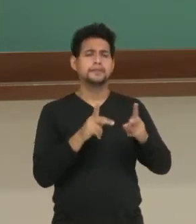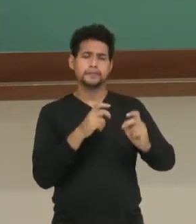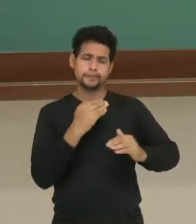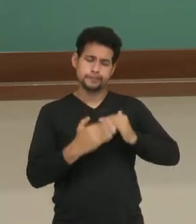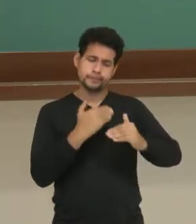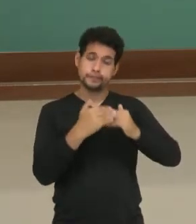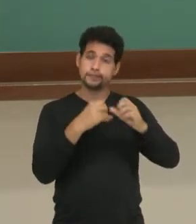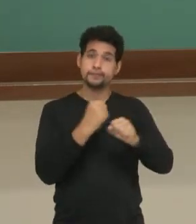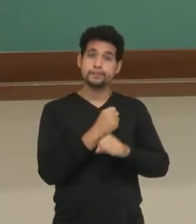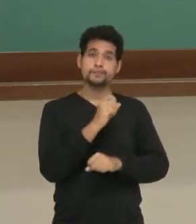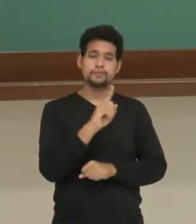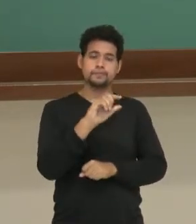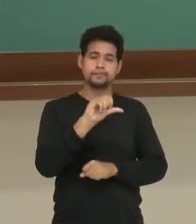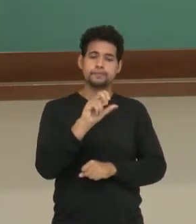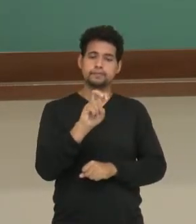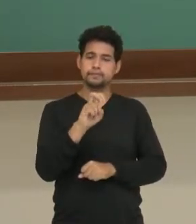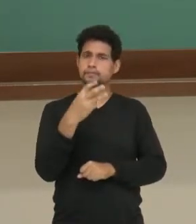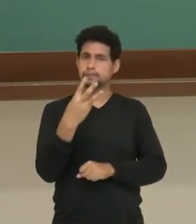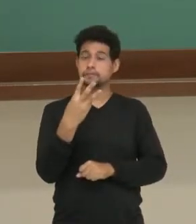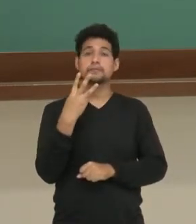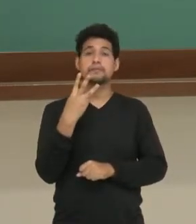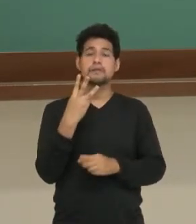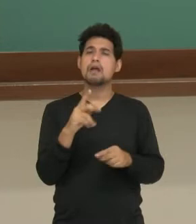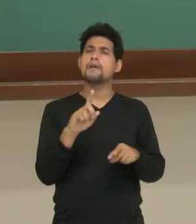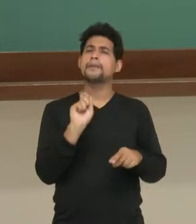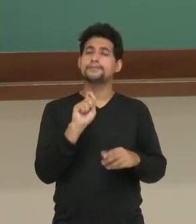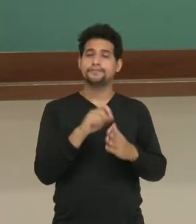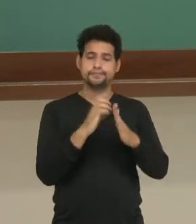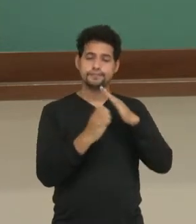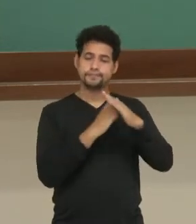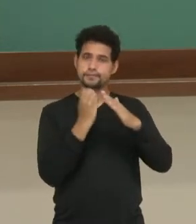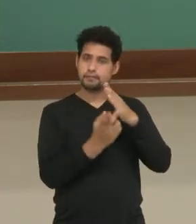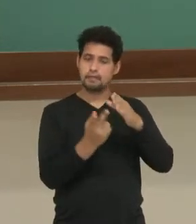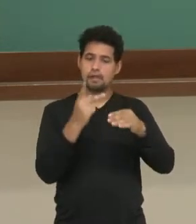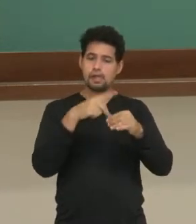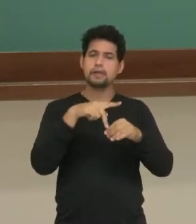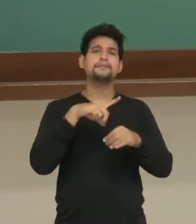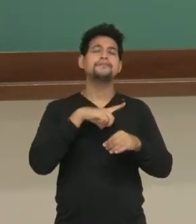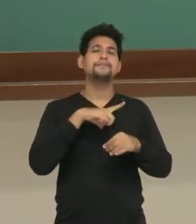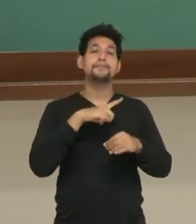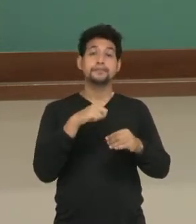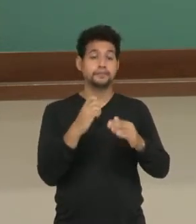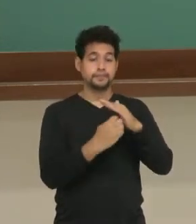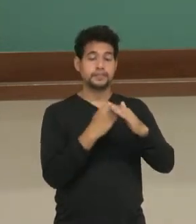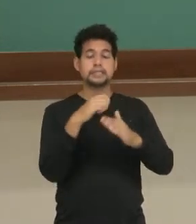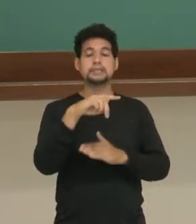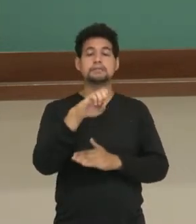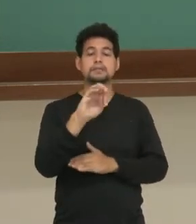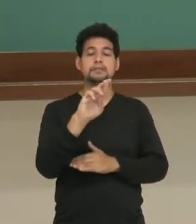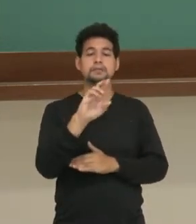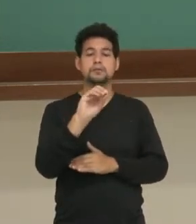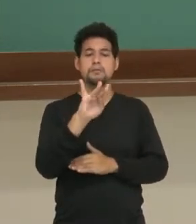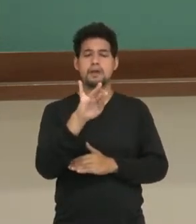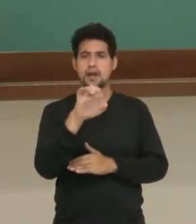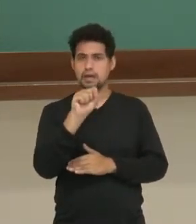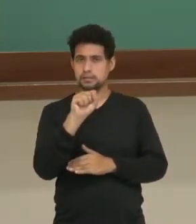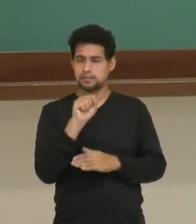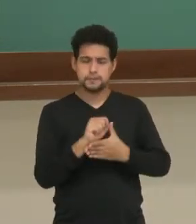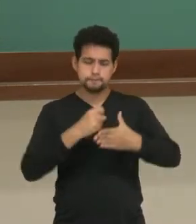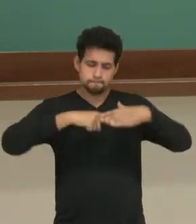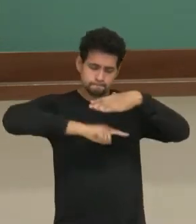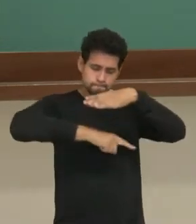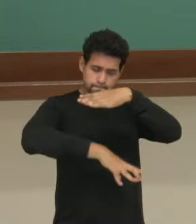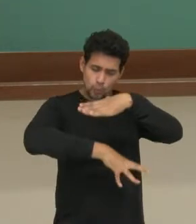consequência em 1953 o surgimento da Petrobras, que se caracteriza como um monopólio de exploração do petróleo no